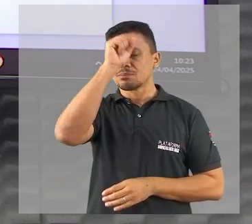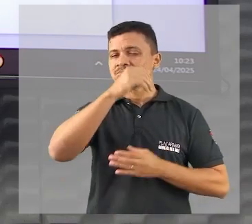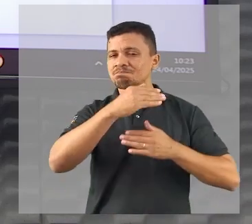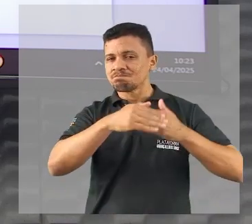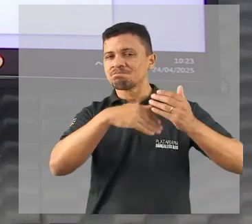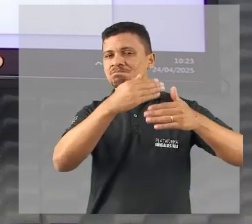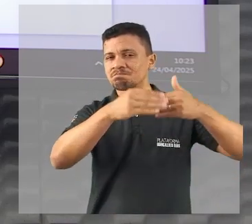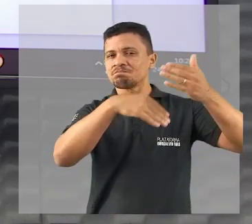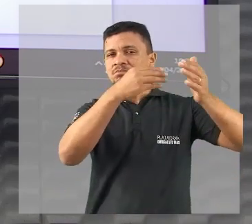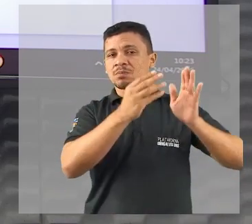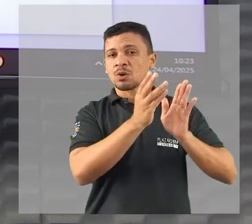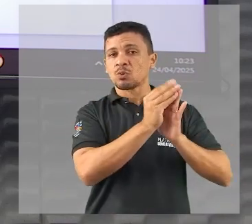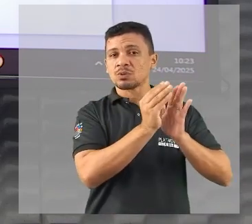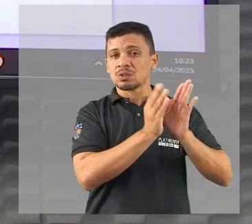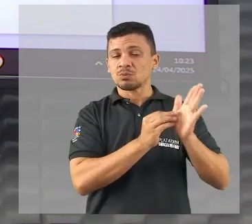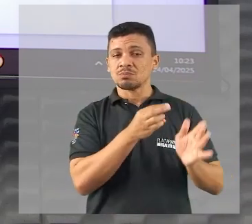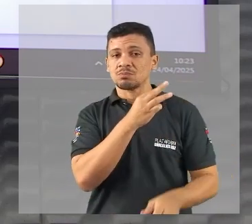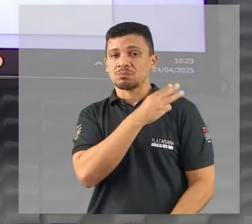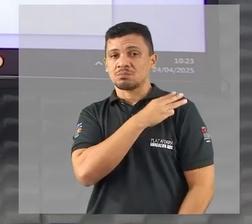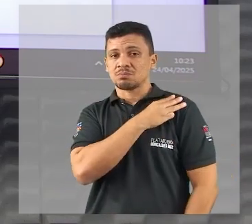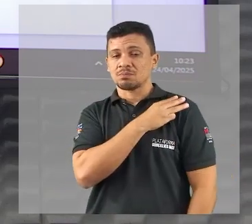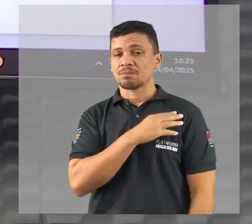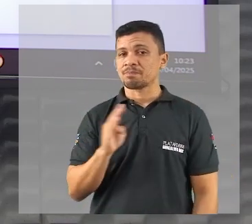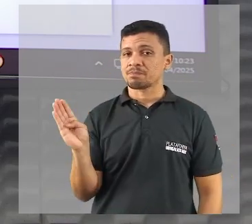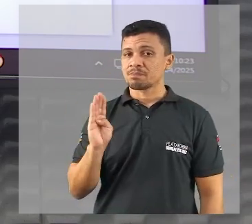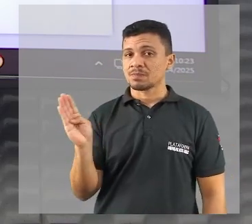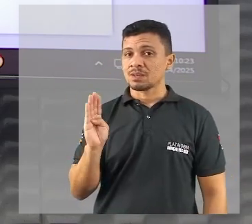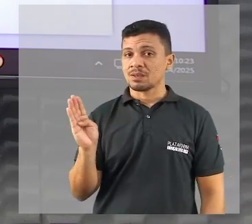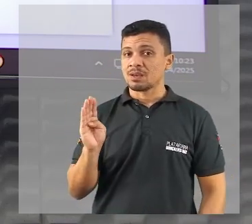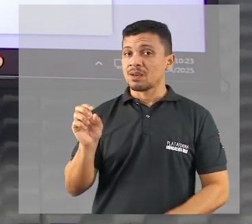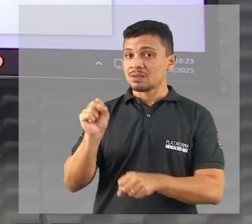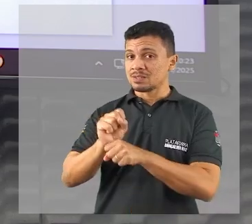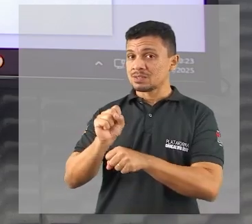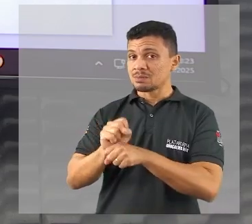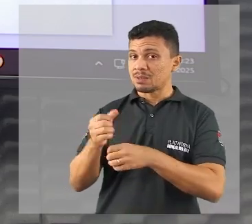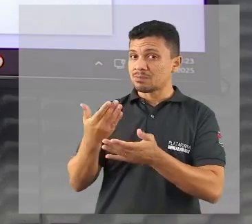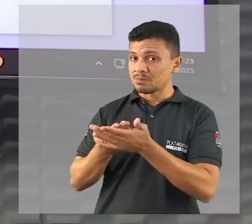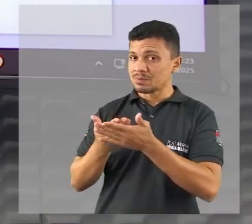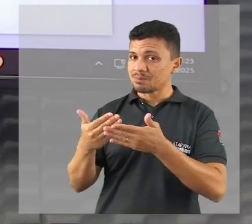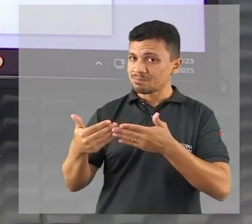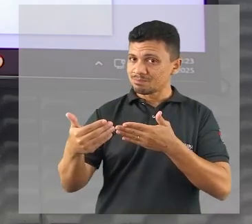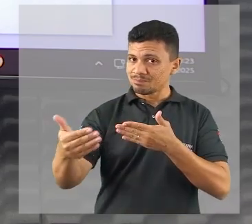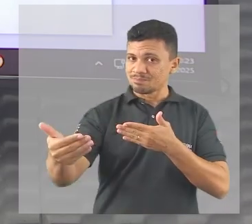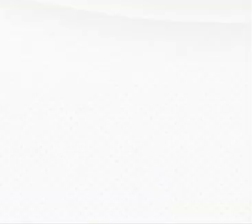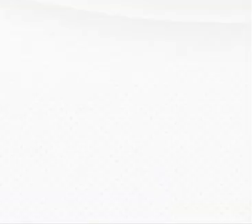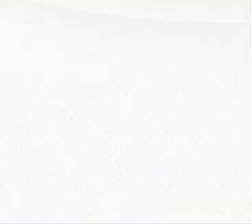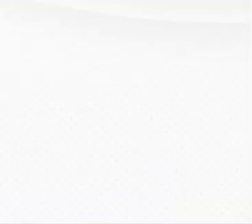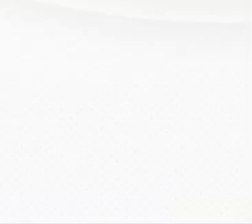conteúdos aqui de Biologia da terceira série. Então, espero vocês na nossa próxima aula e tchau, tchau!